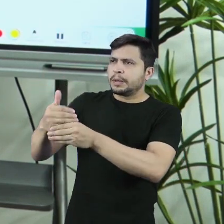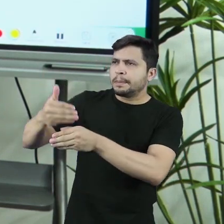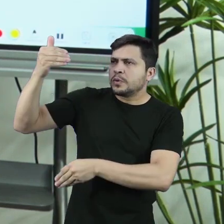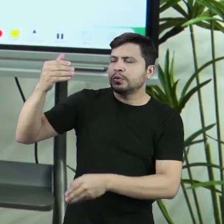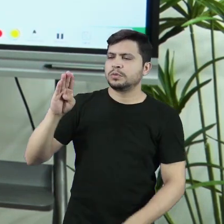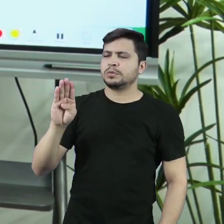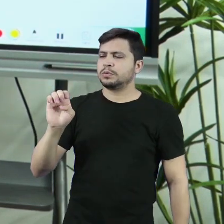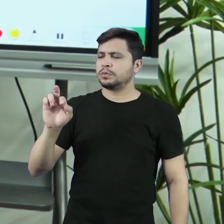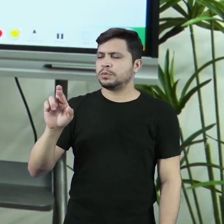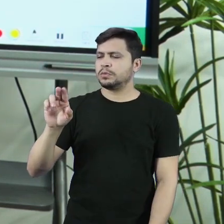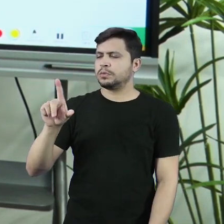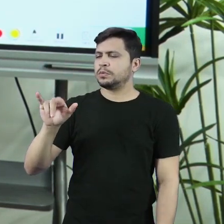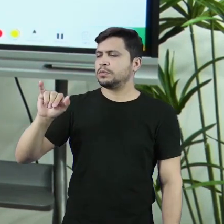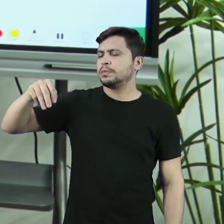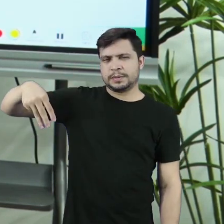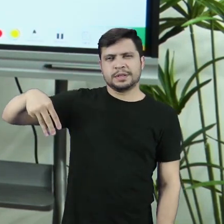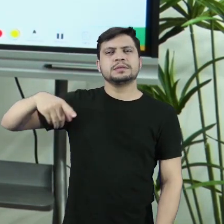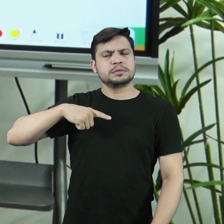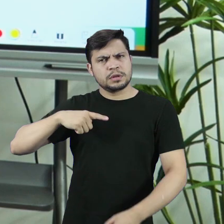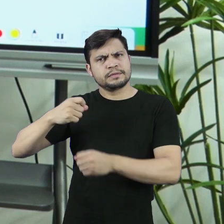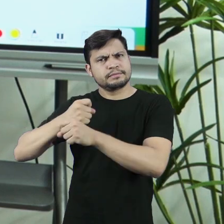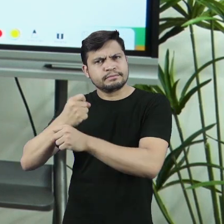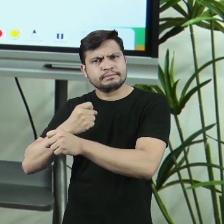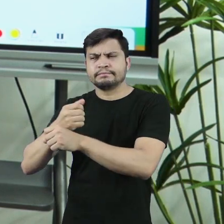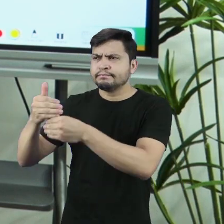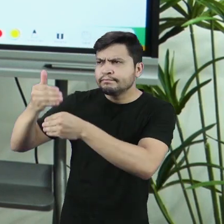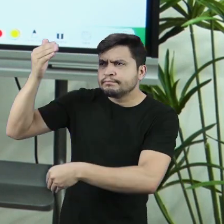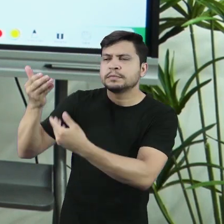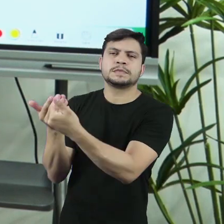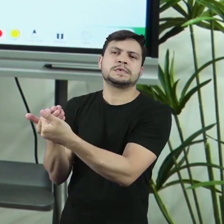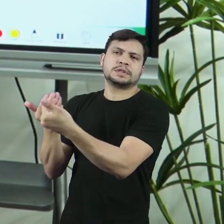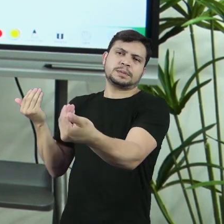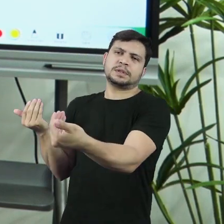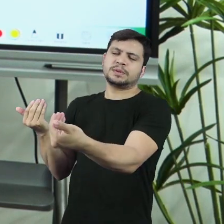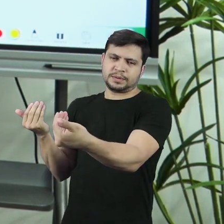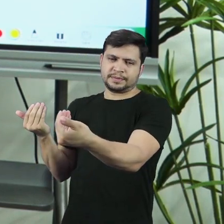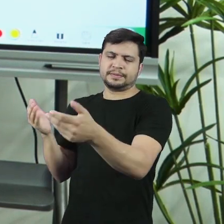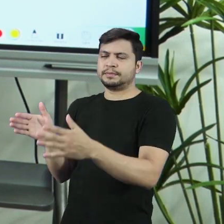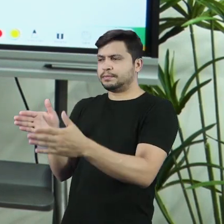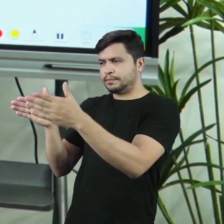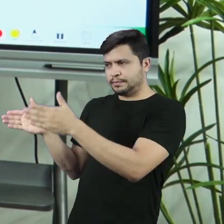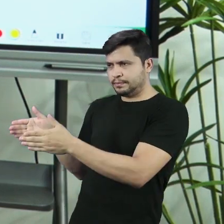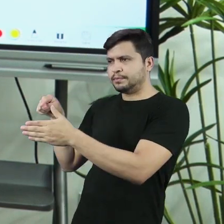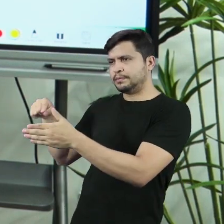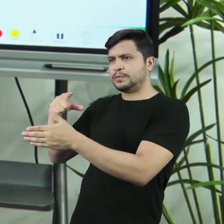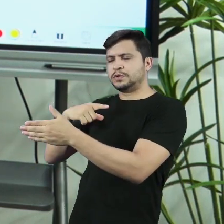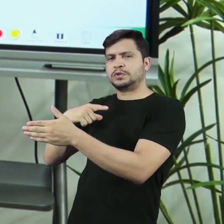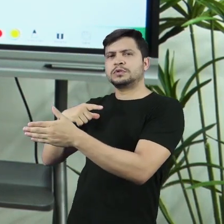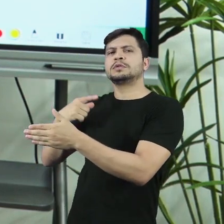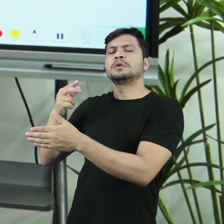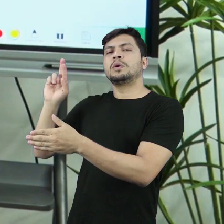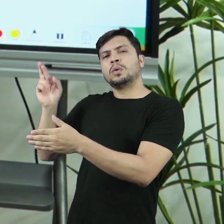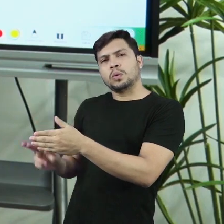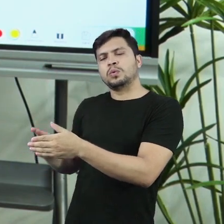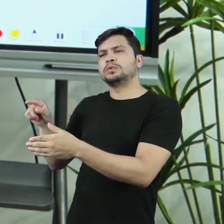entre a Alemanha, a Berlim Oriental, para a Berlim Ocidental. De um lado da Berlim Oriental, governado pela União Soviética, do